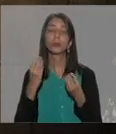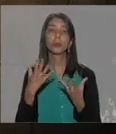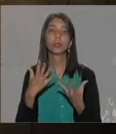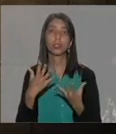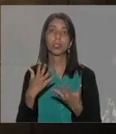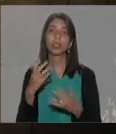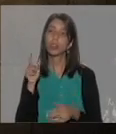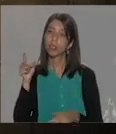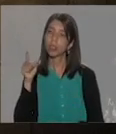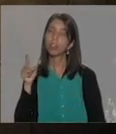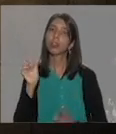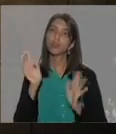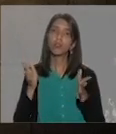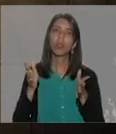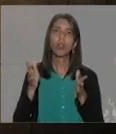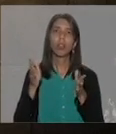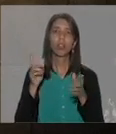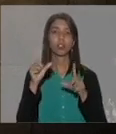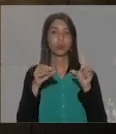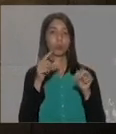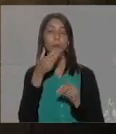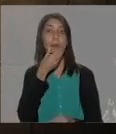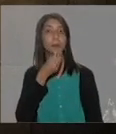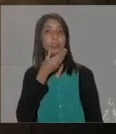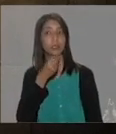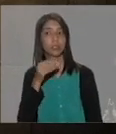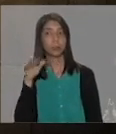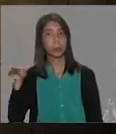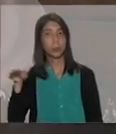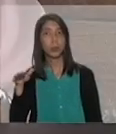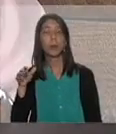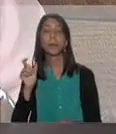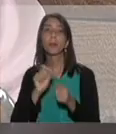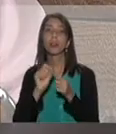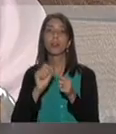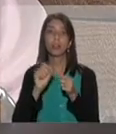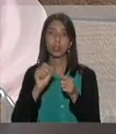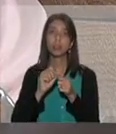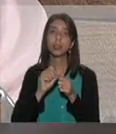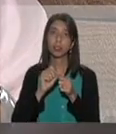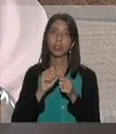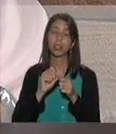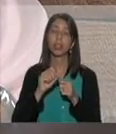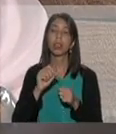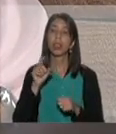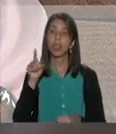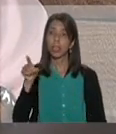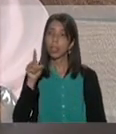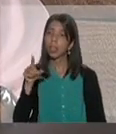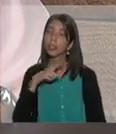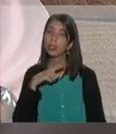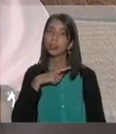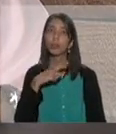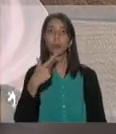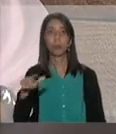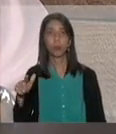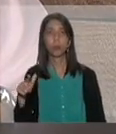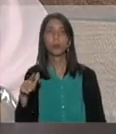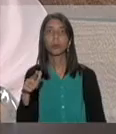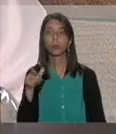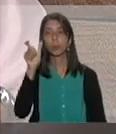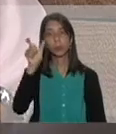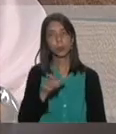junto, inclusive, para que ele estava pegando garotos para fazer David Copperfield. E, além de David,